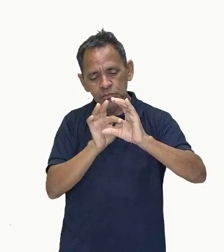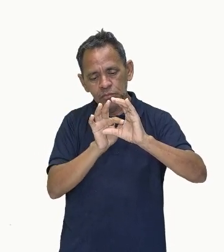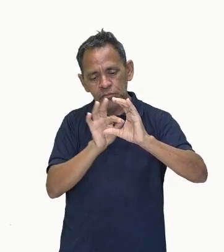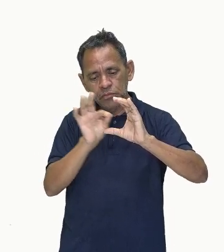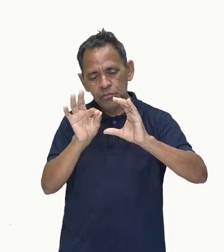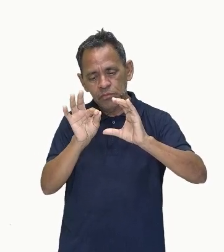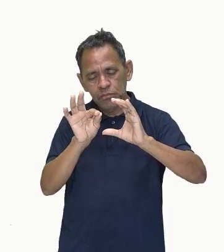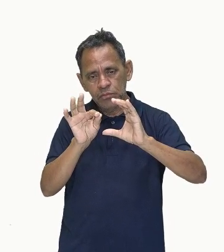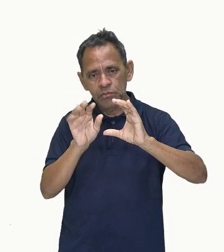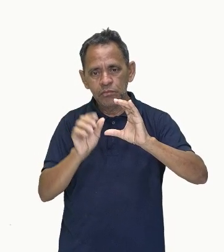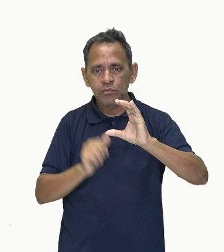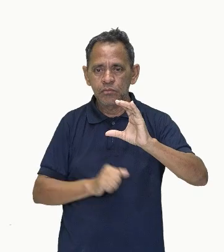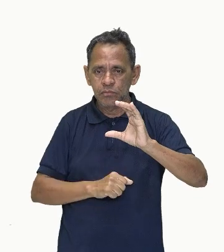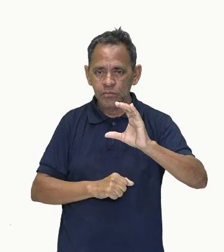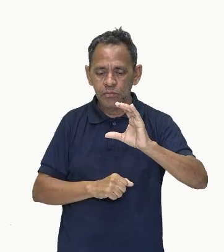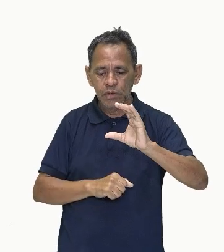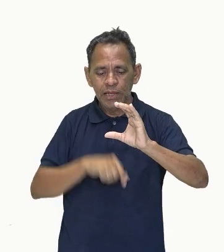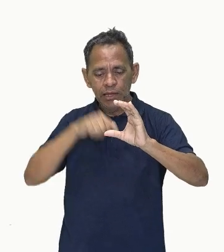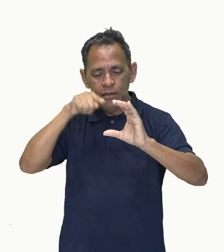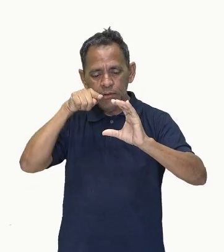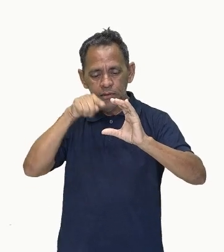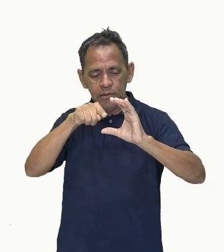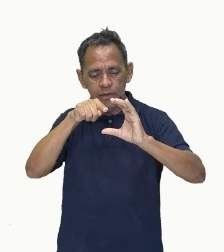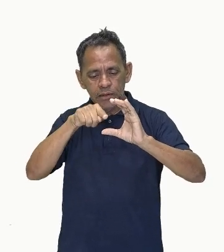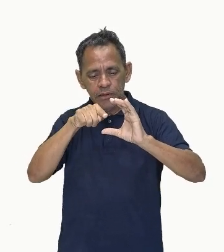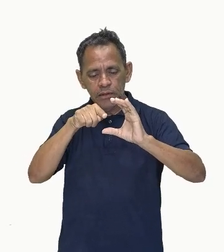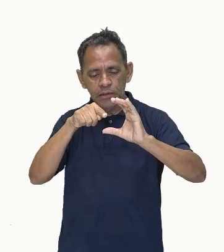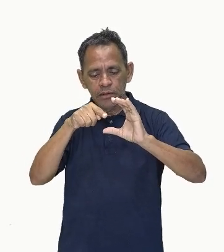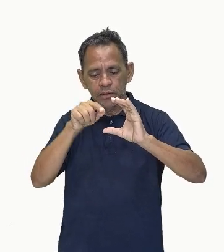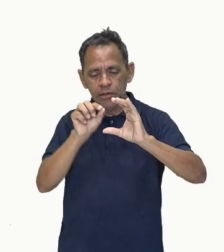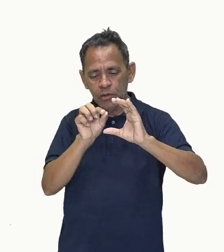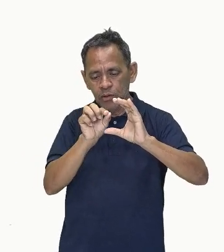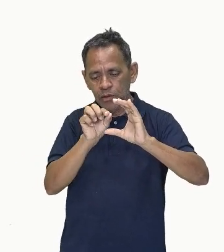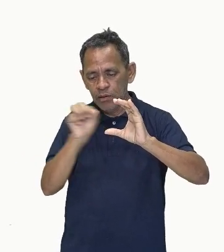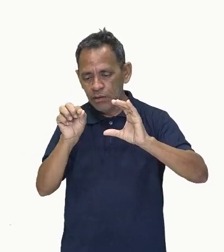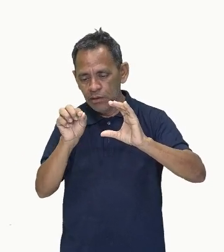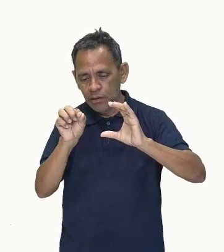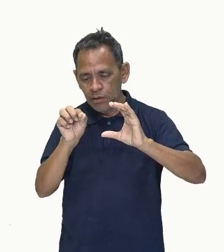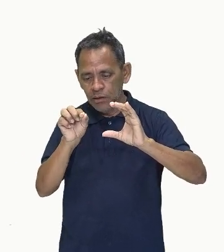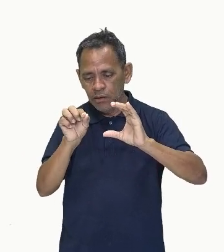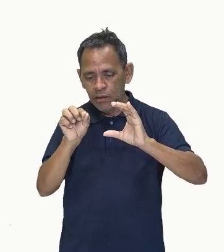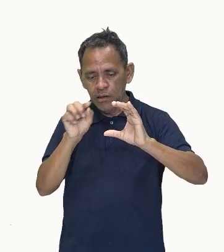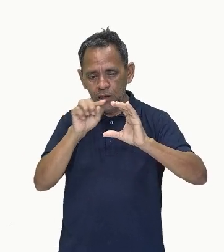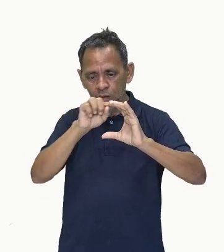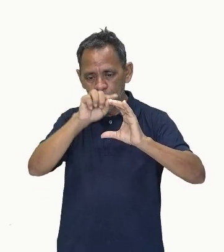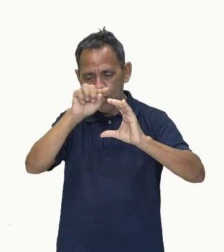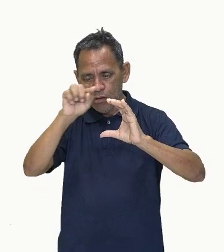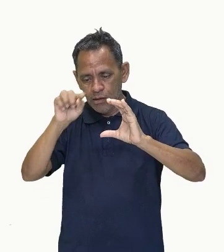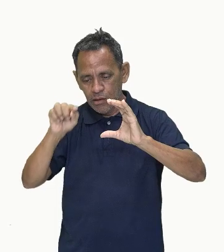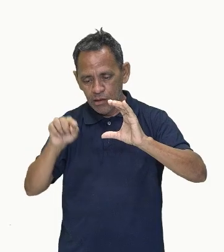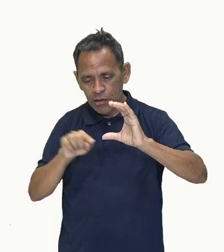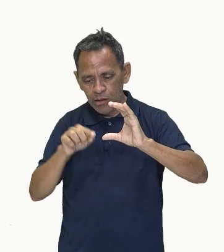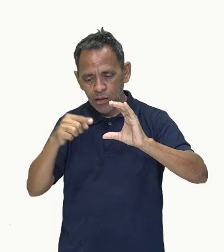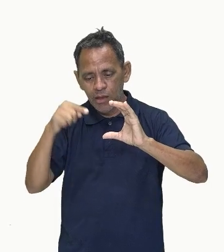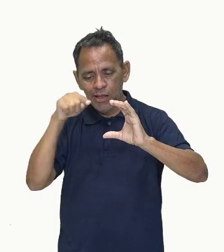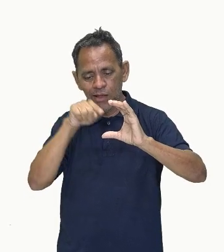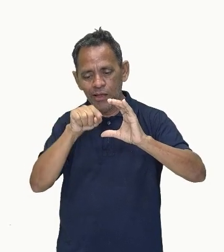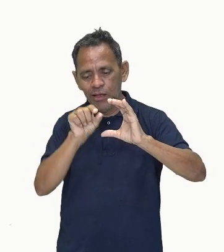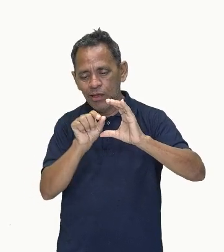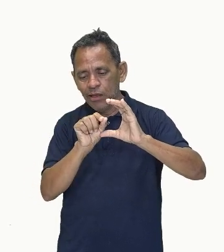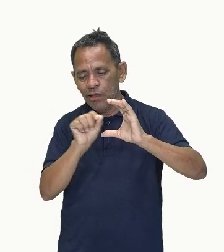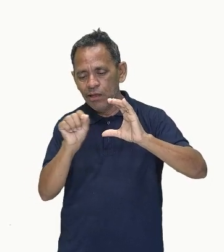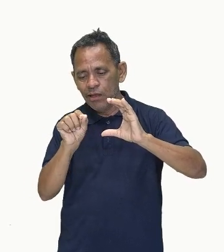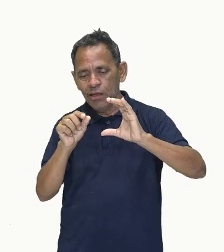diâmetro. Do centro da circunferência até a sua borda, nós temos o raio,